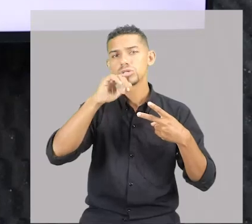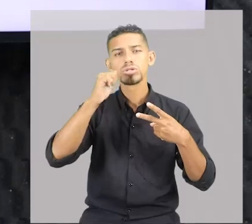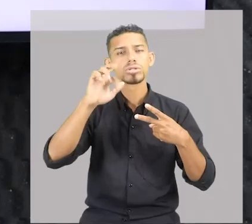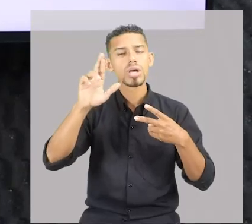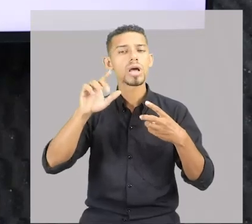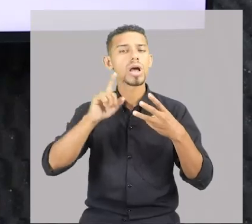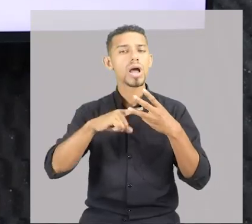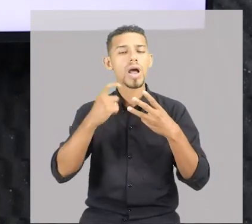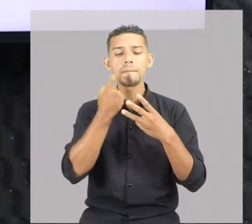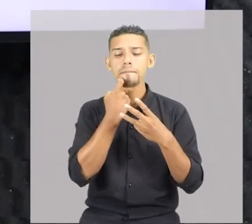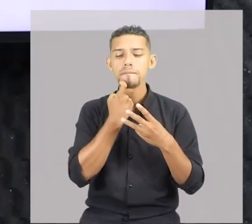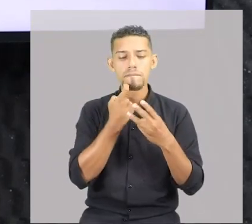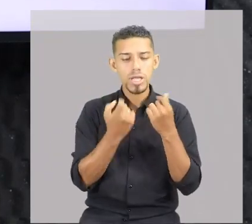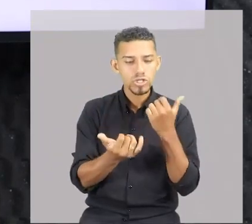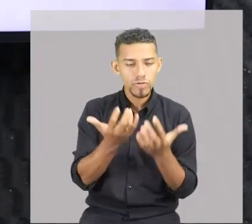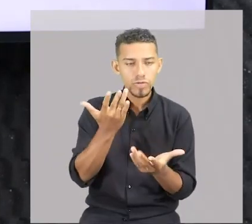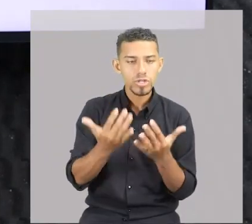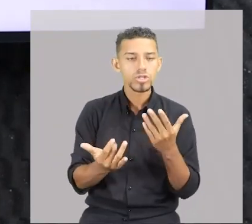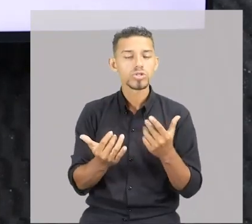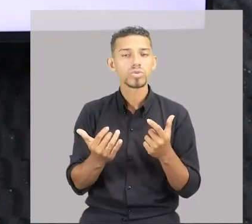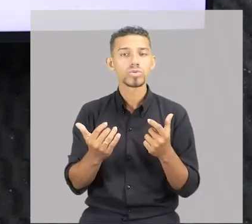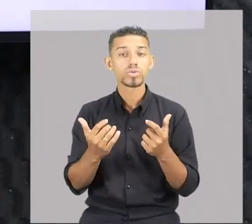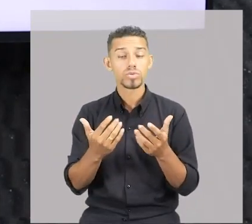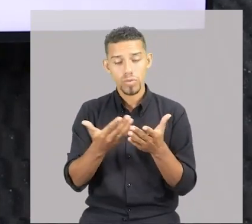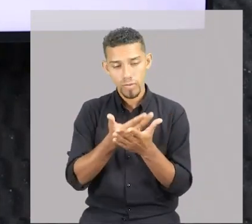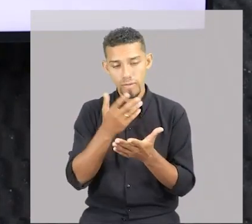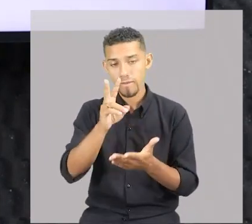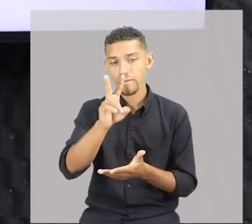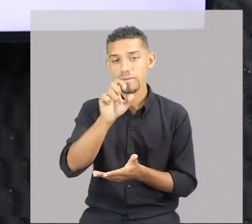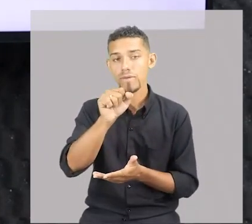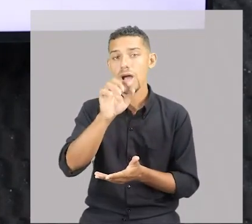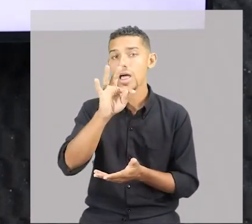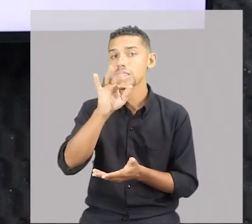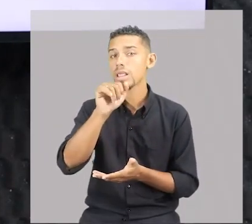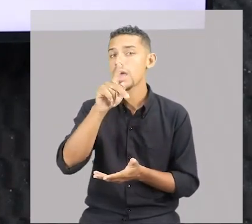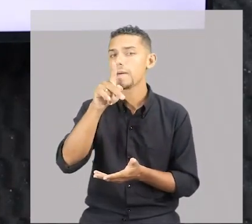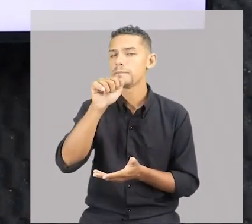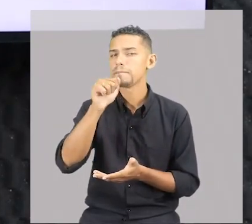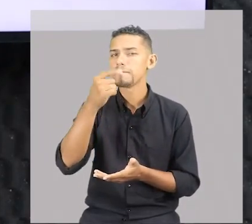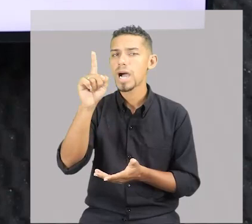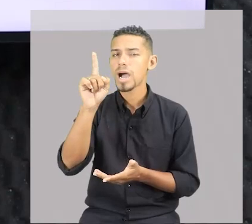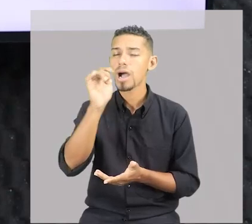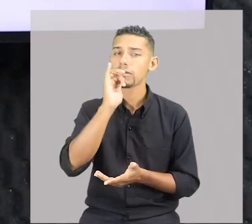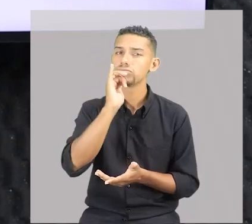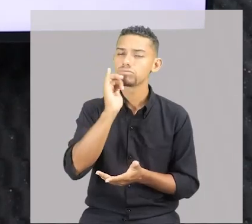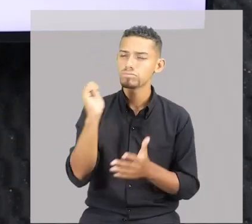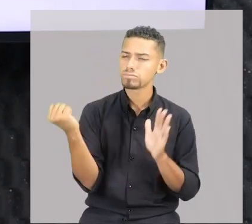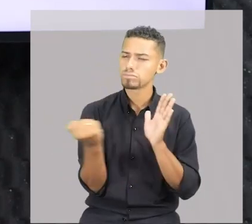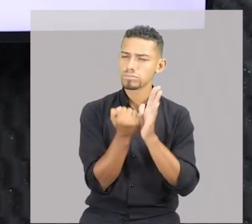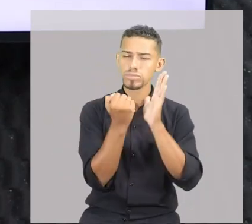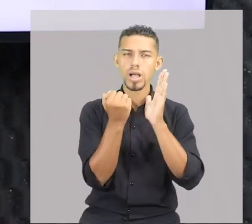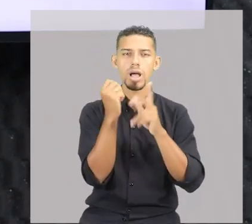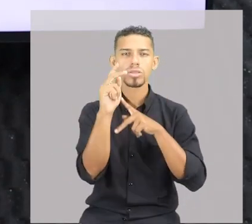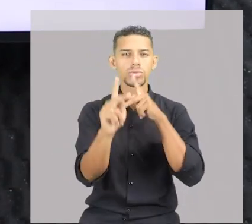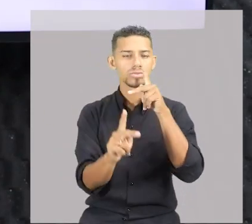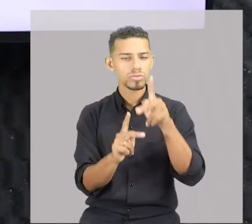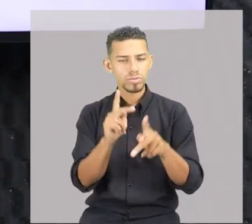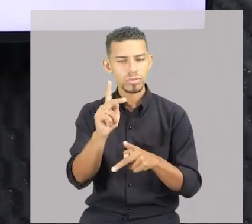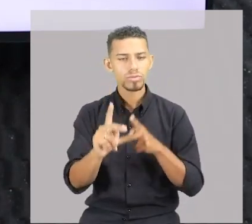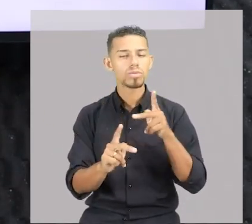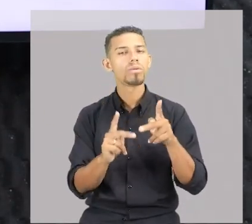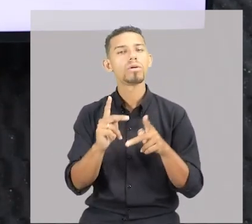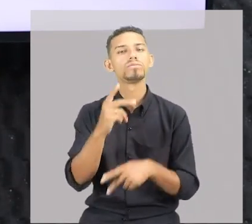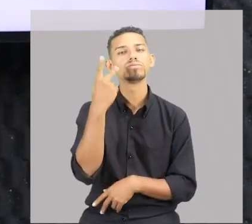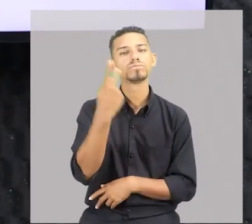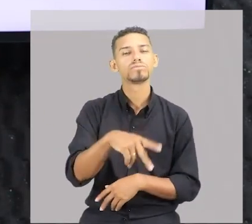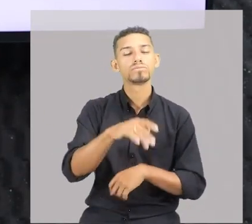da torta de camarão. Então, tudo isso compõe aquilo que marca a identidade do povo maranhense.